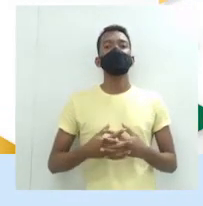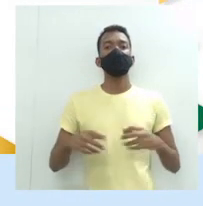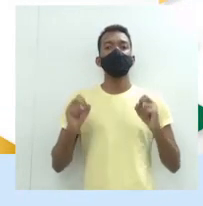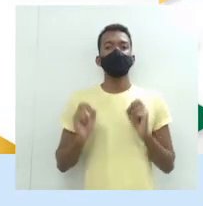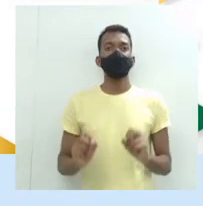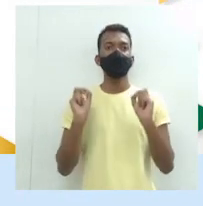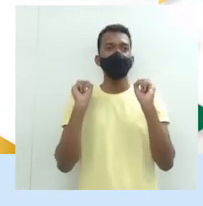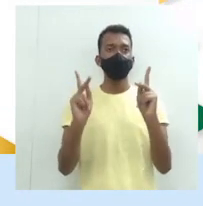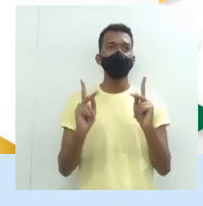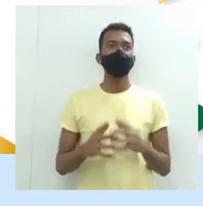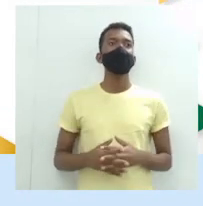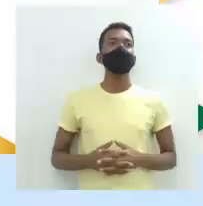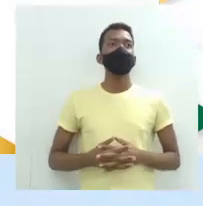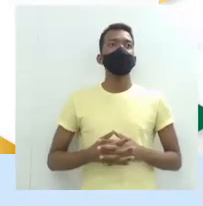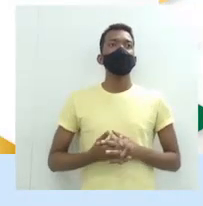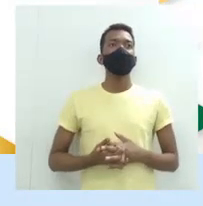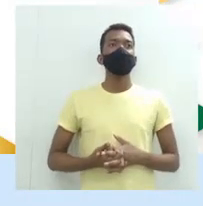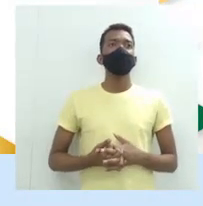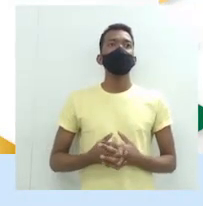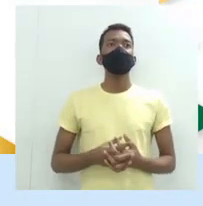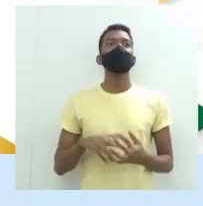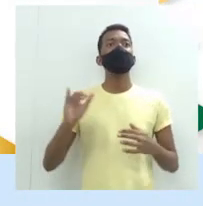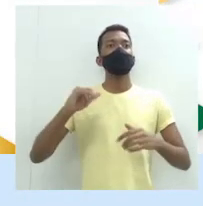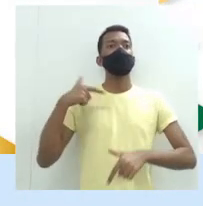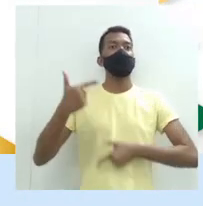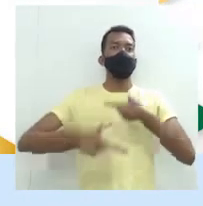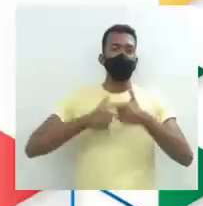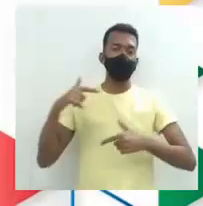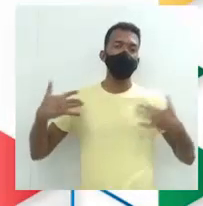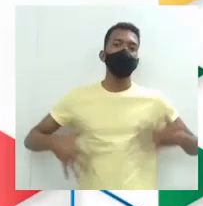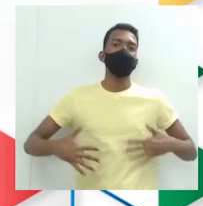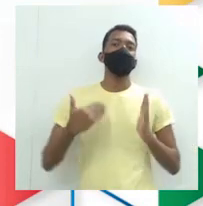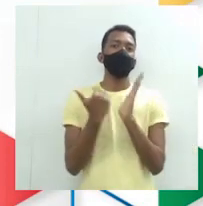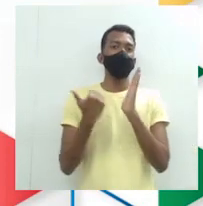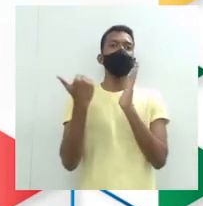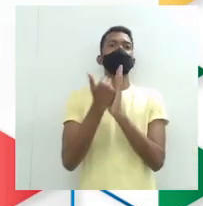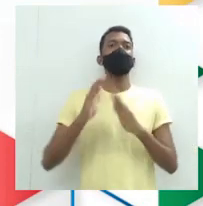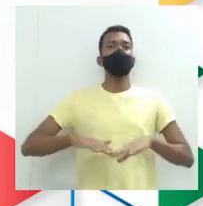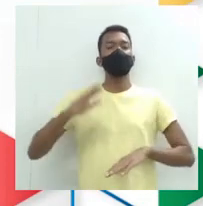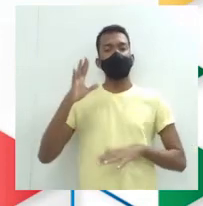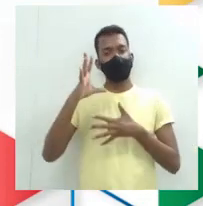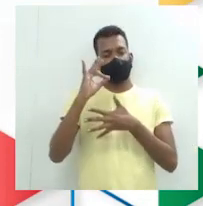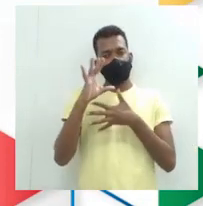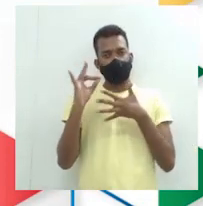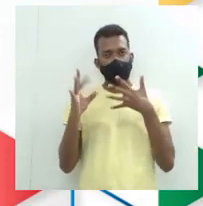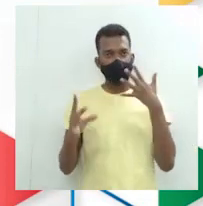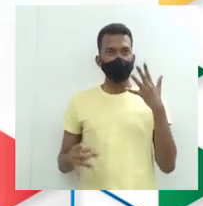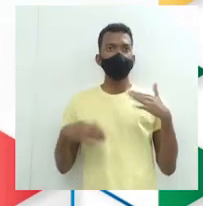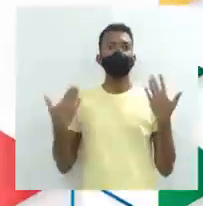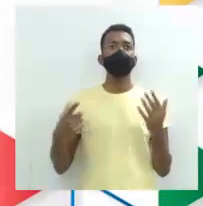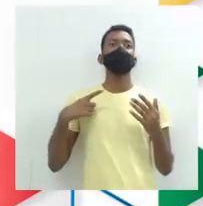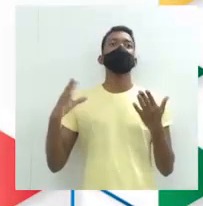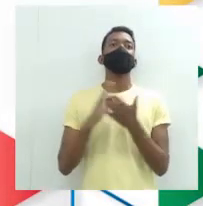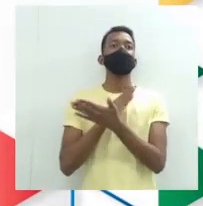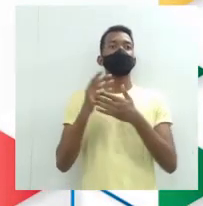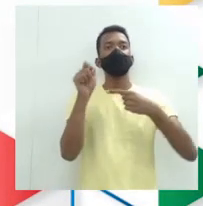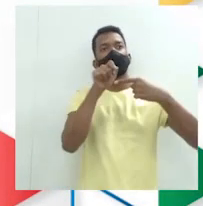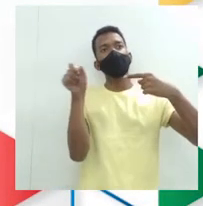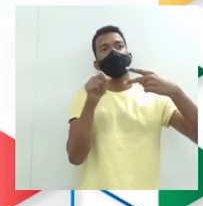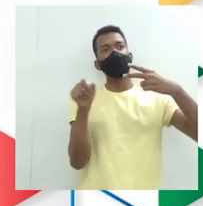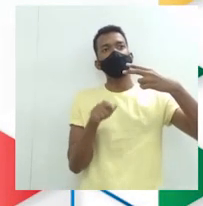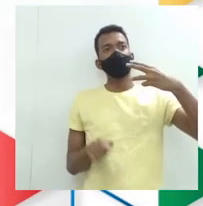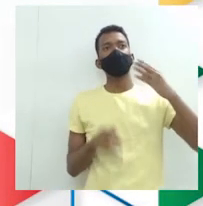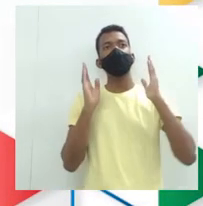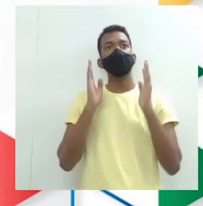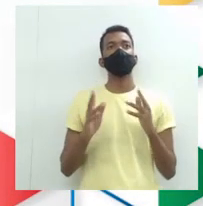Vamos lá. Aqui a gente vai ter um trabalho um pouco maior, um pouco mais minucioso. Então já separei as palavras que